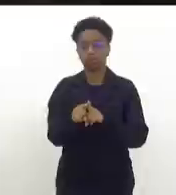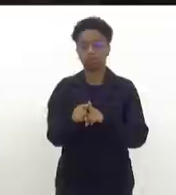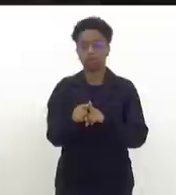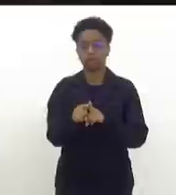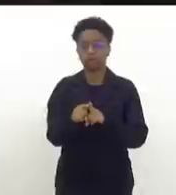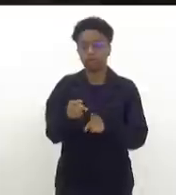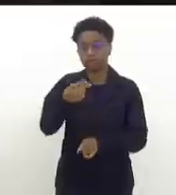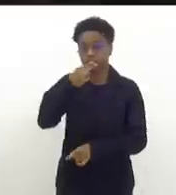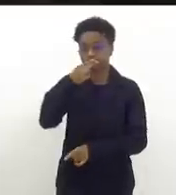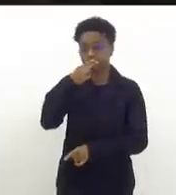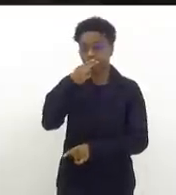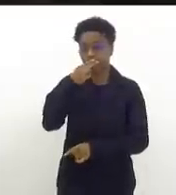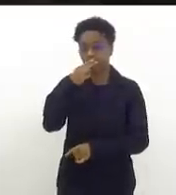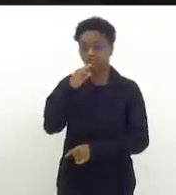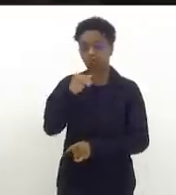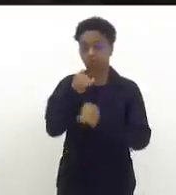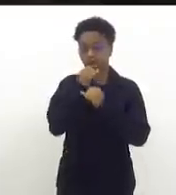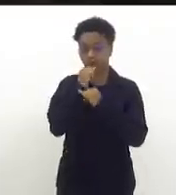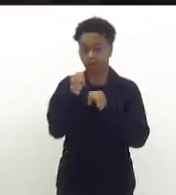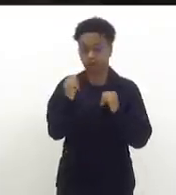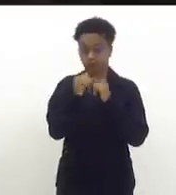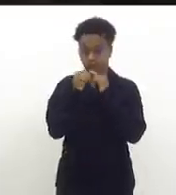cigarros eletrônicos